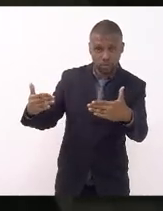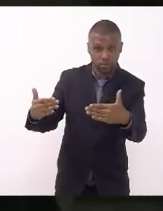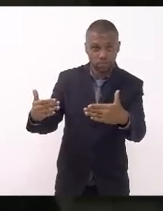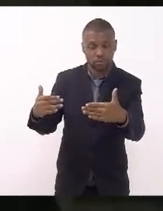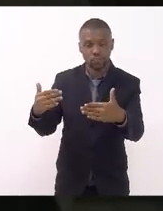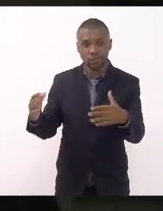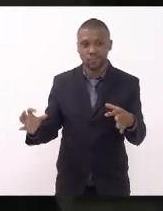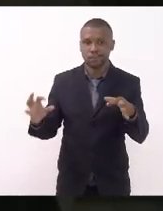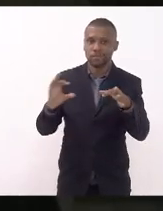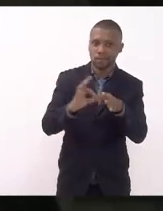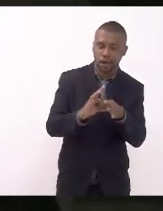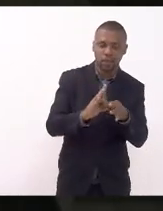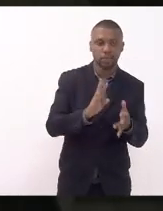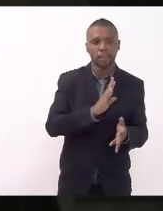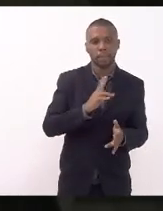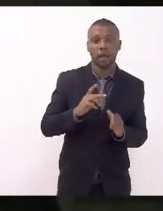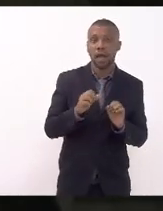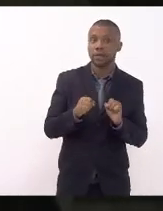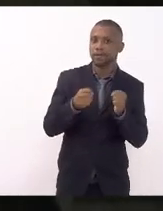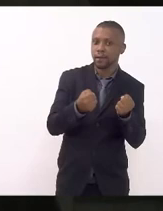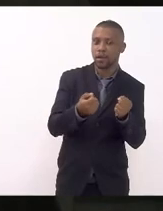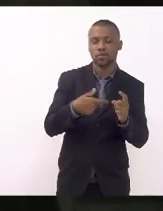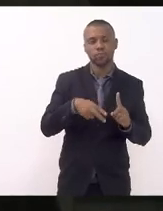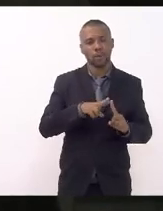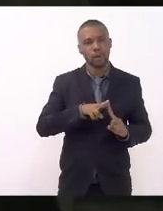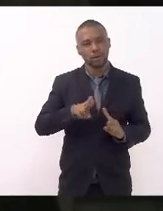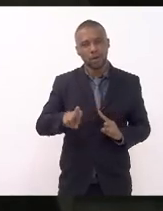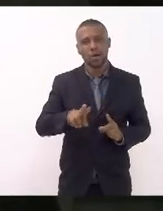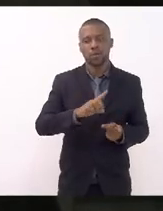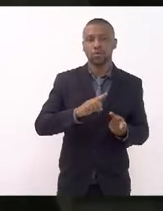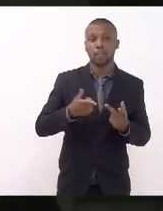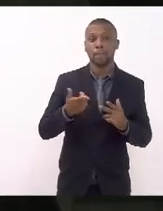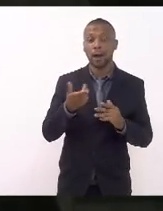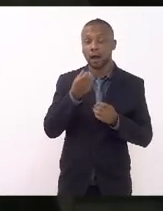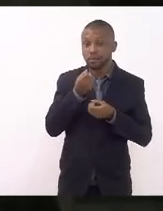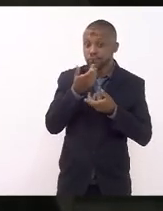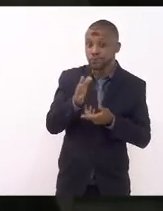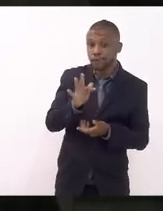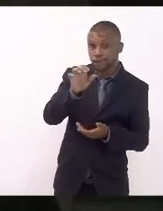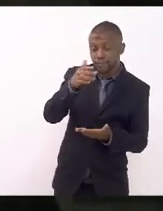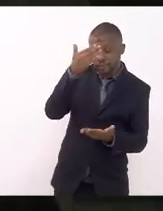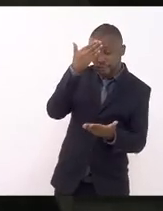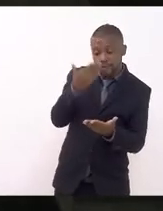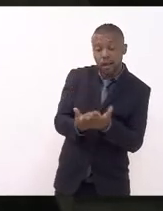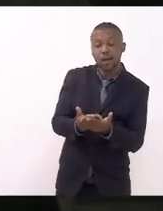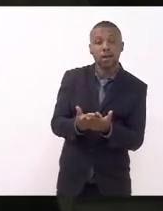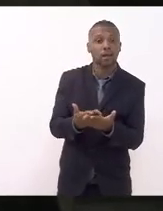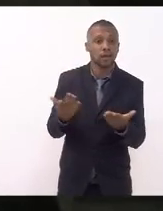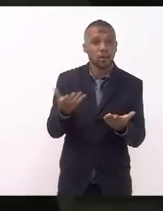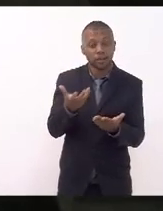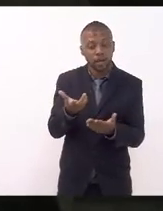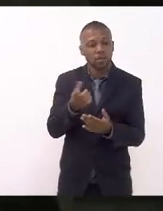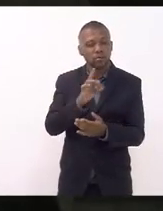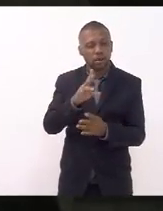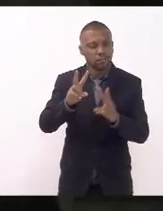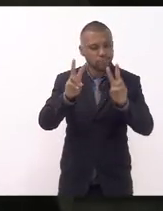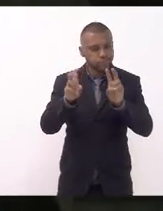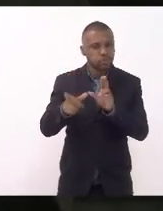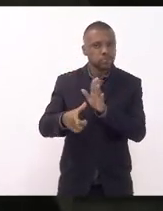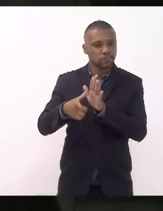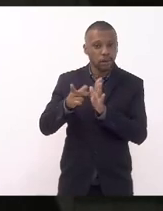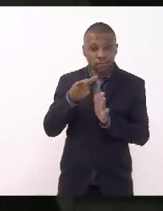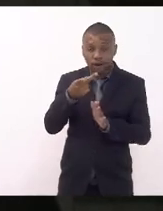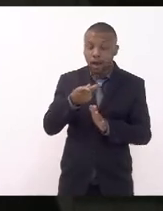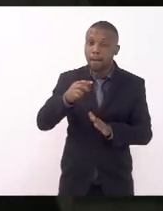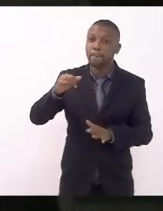ministro, eles atuarem em defesa de uma religião, de uma profissão de fé, de uma única confissão religiosa. Eu quero apenas adiantar esse tema, porque é